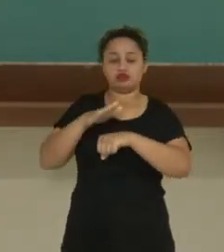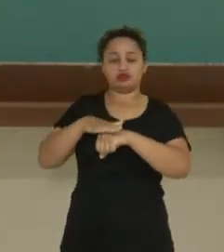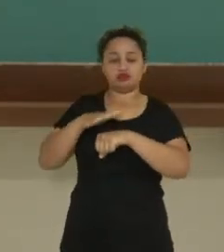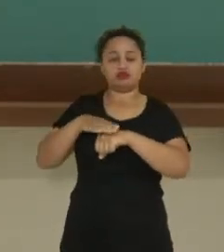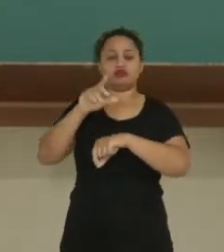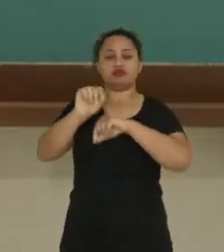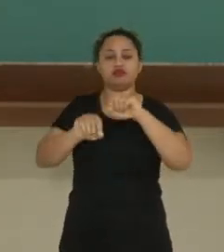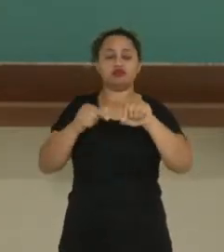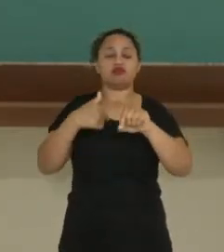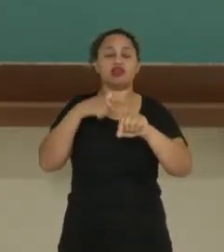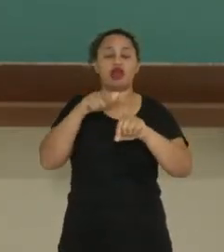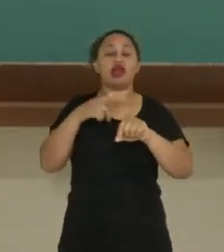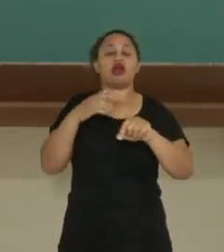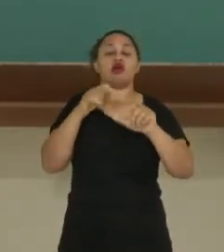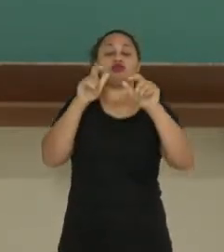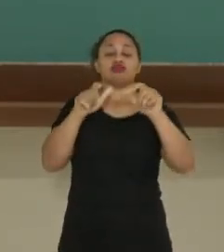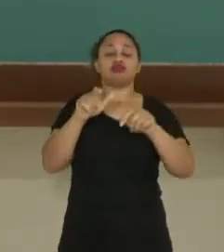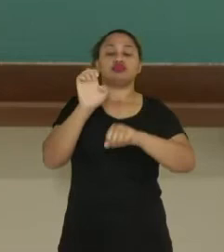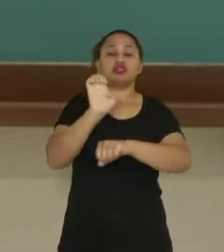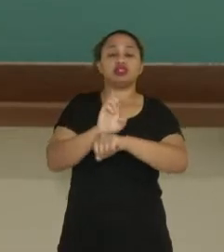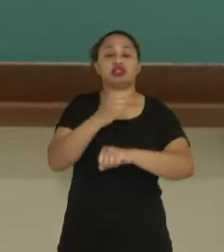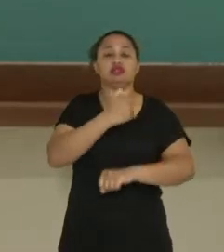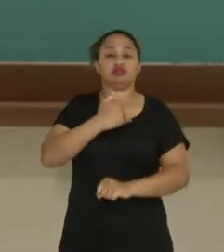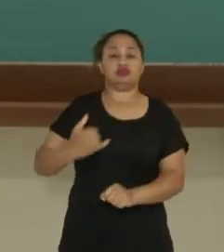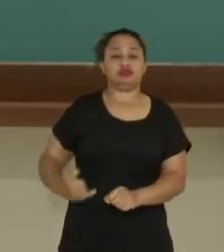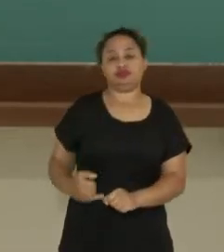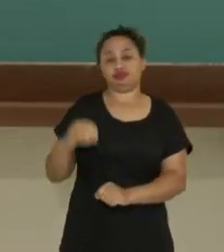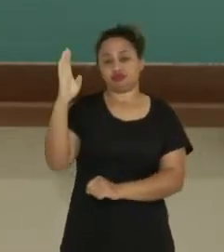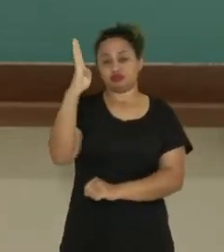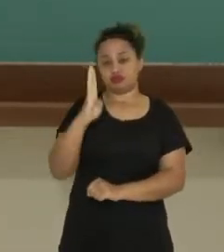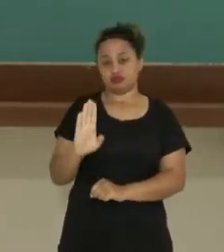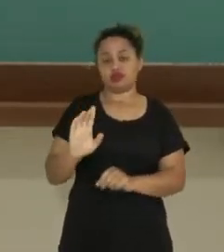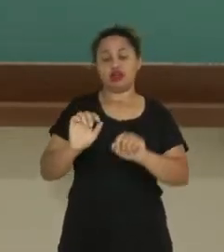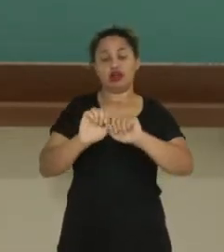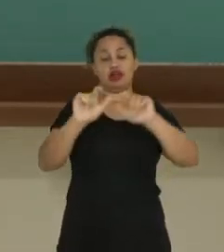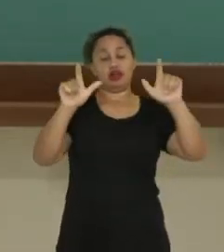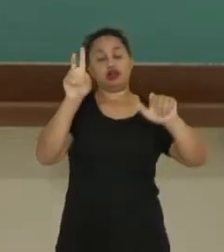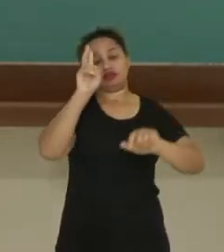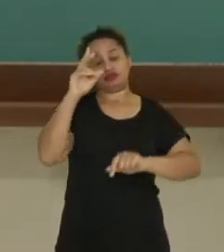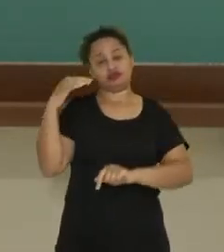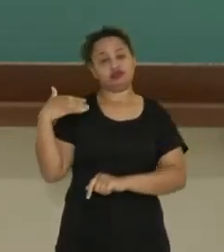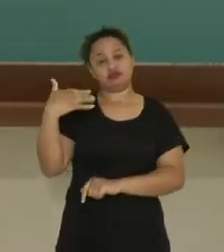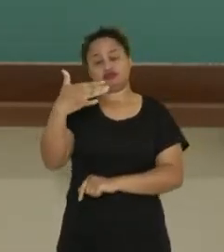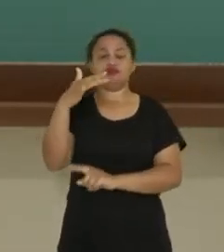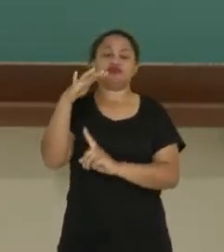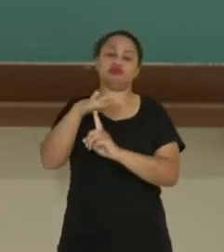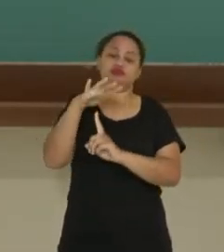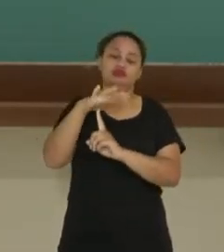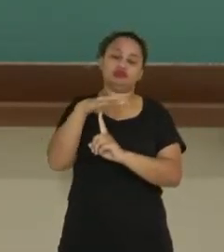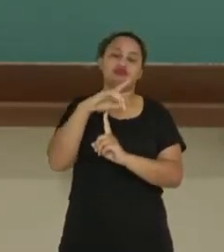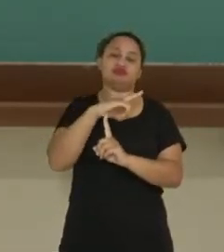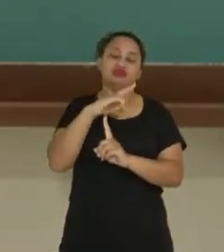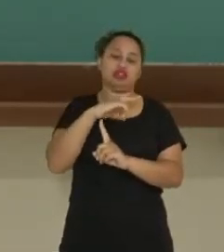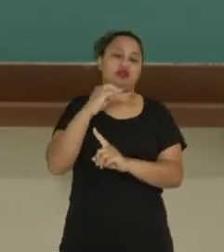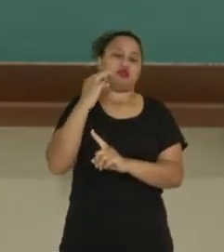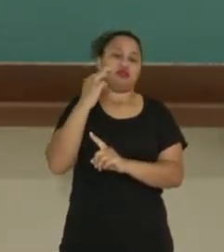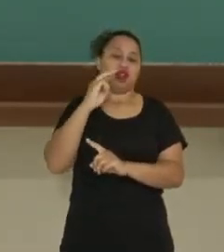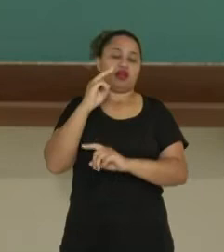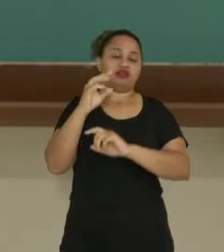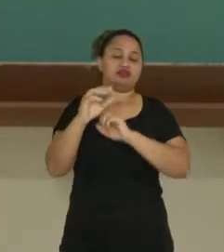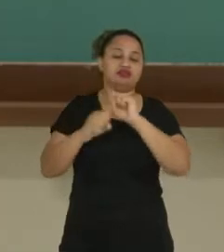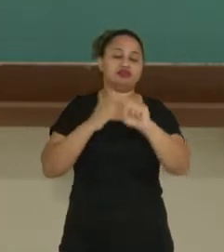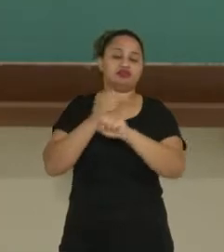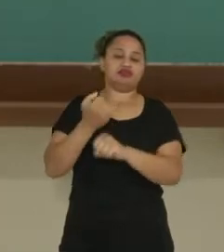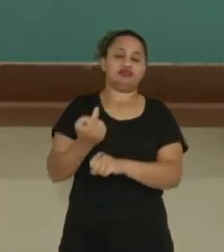província do Império Brasileiro. É claro, né, que a história do Paraná ela remonta aí a milhares de anos atrás, com os